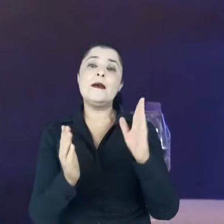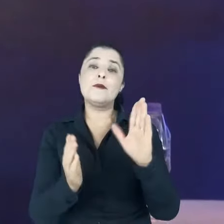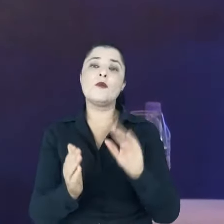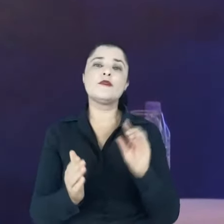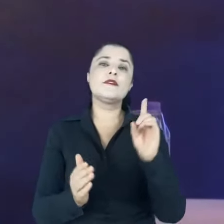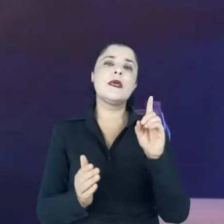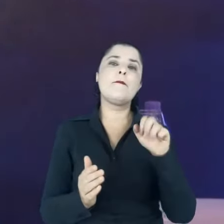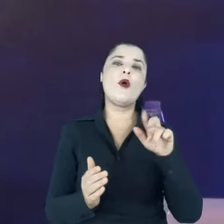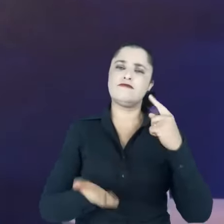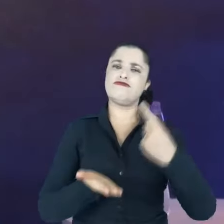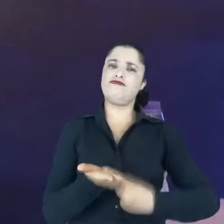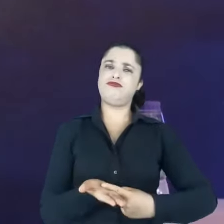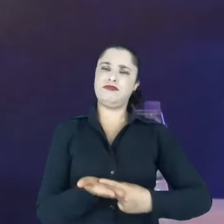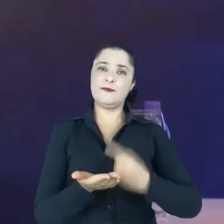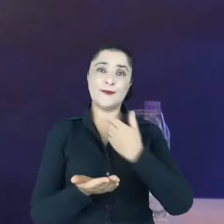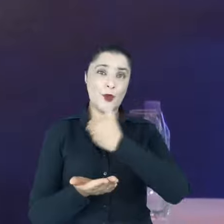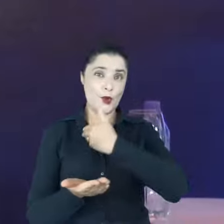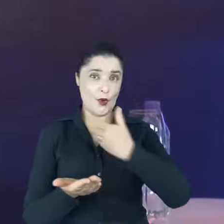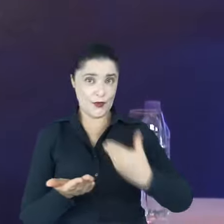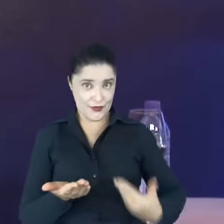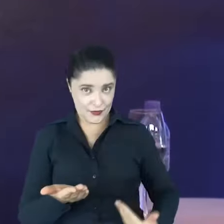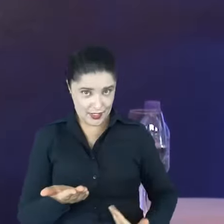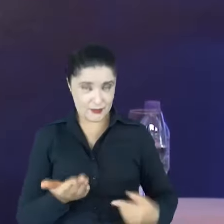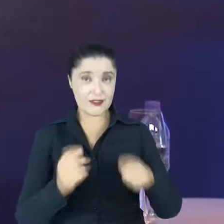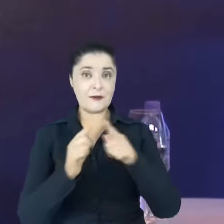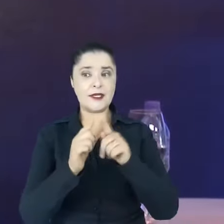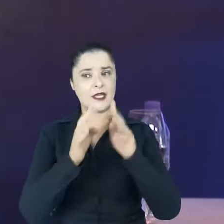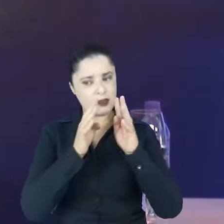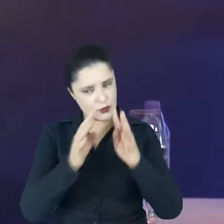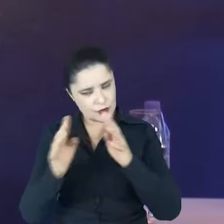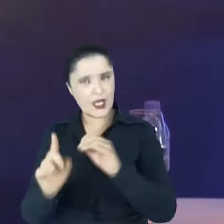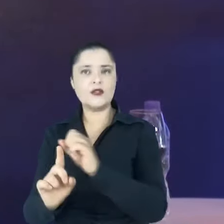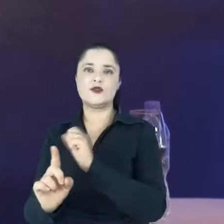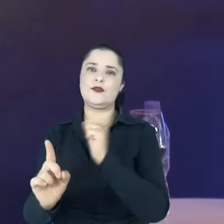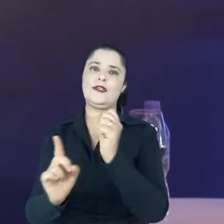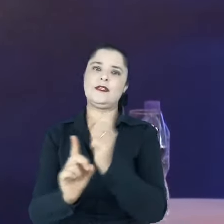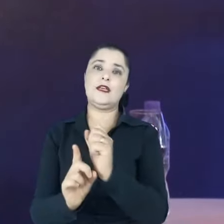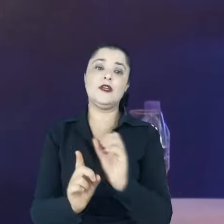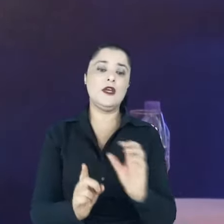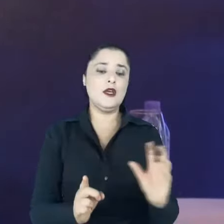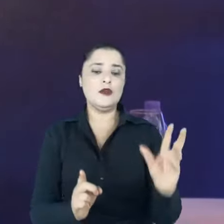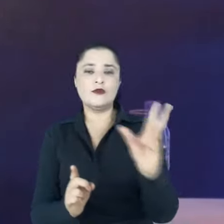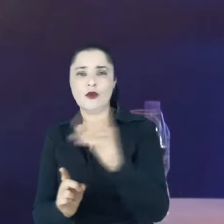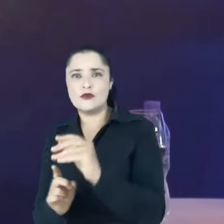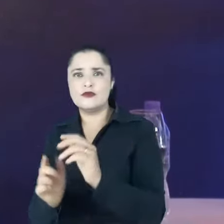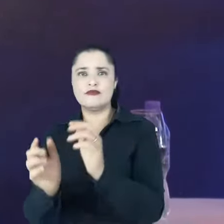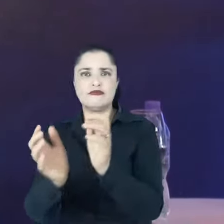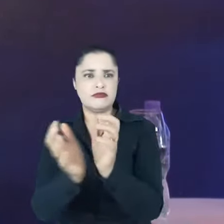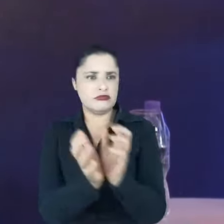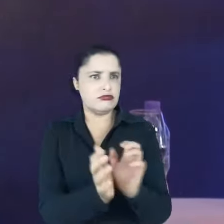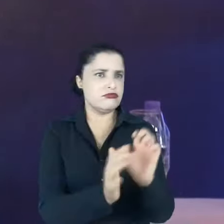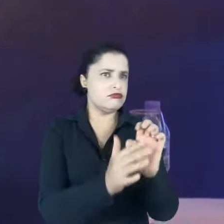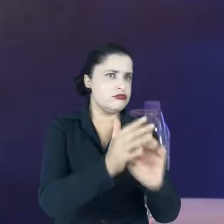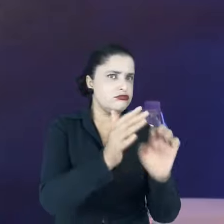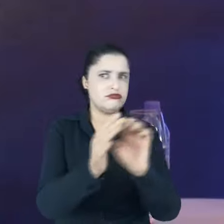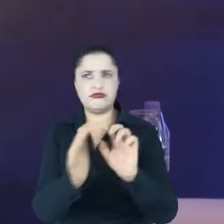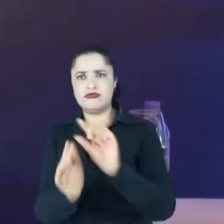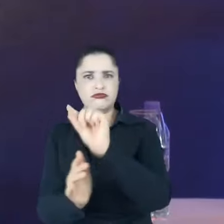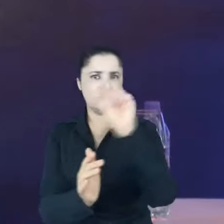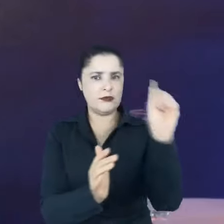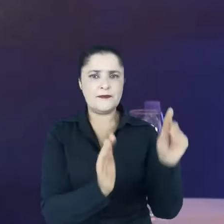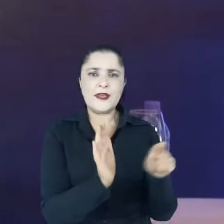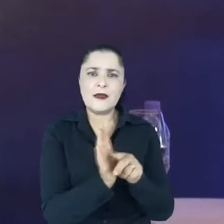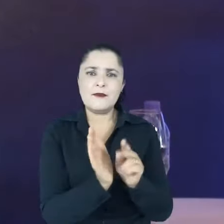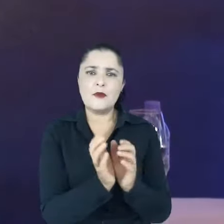um governo também tem que escutar a sociedade e todos os seus stakeholders. São os mesmos stakeholders que elegem